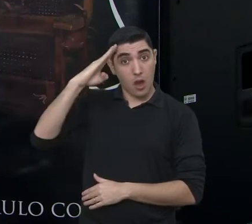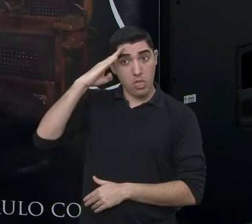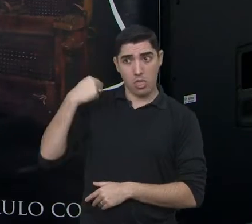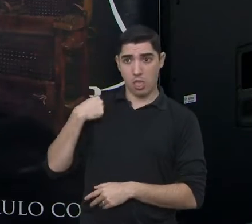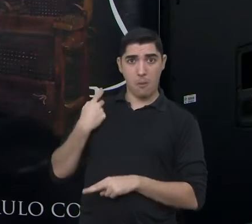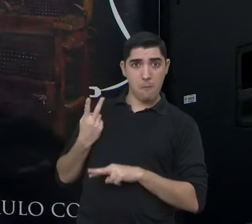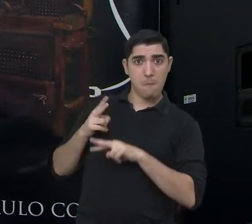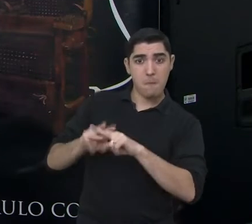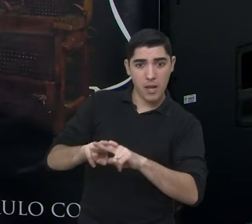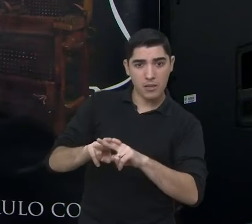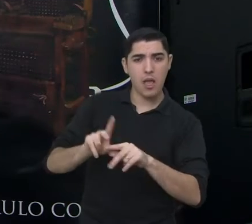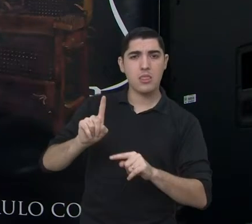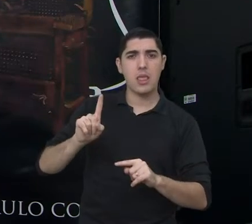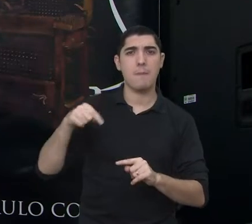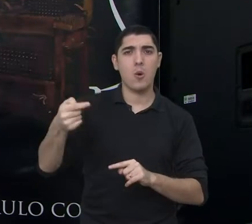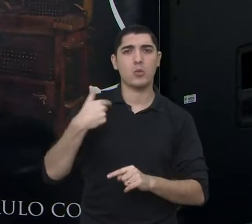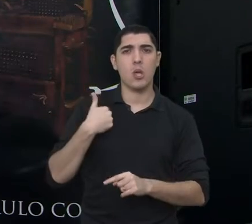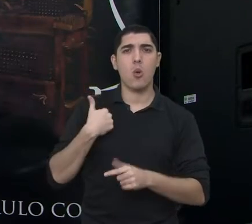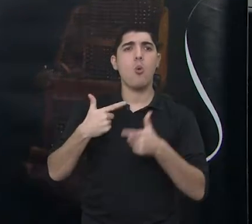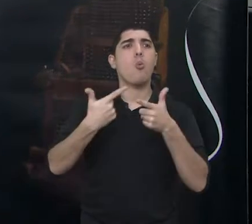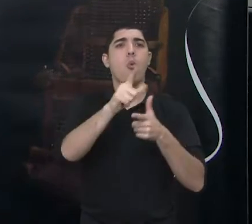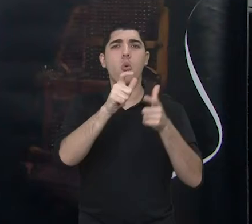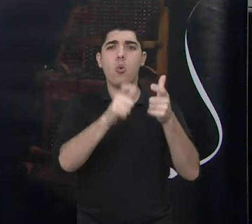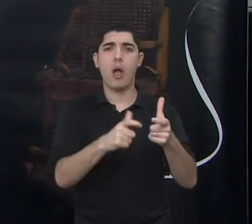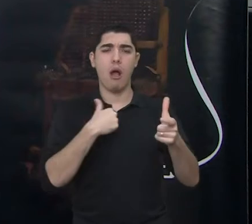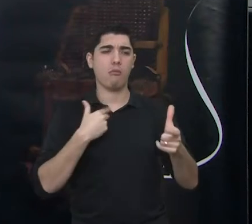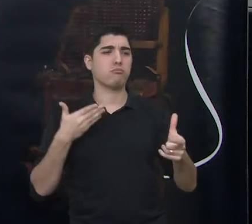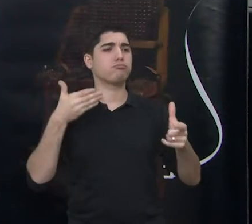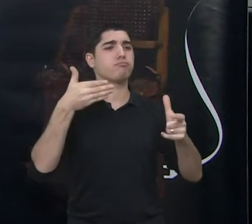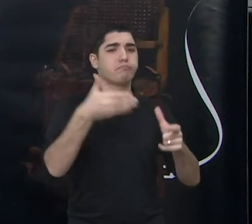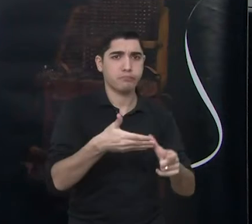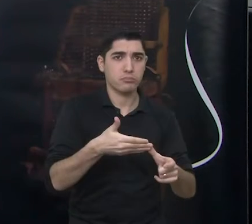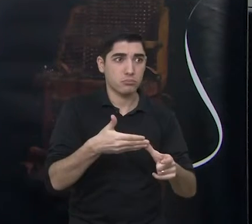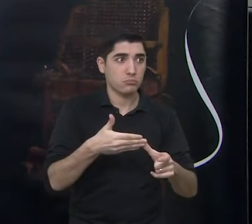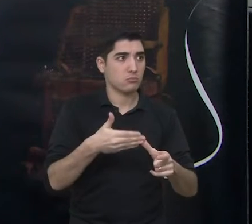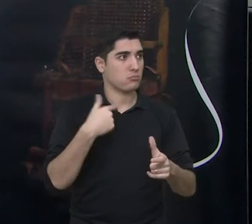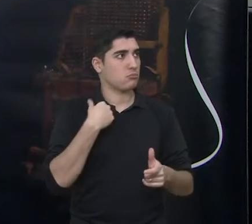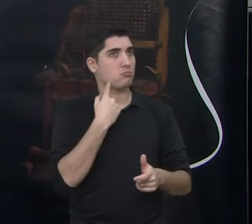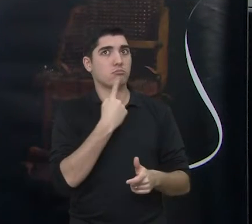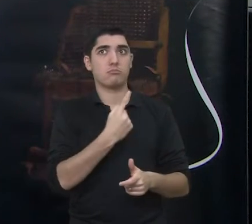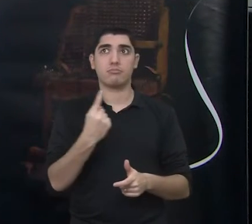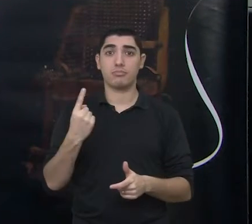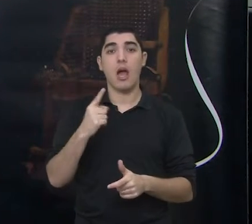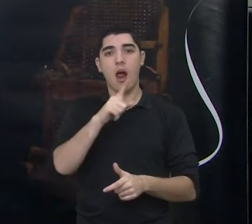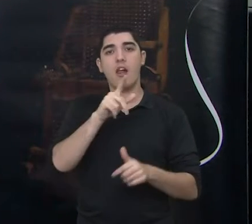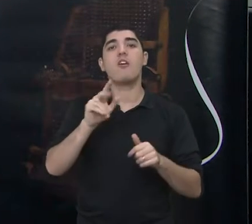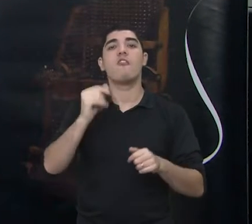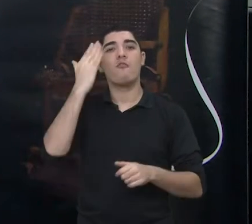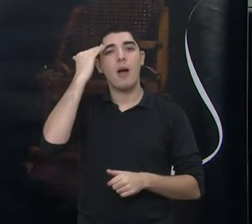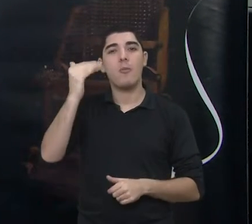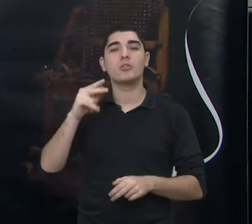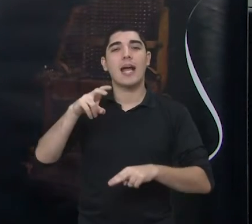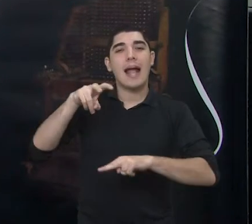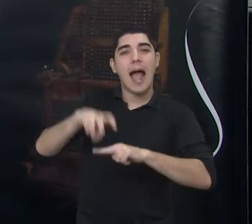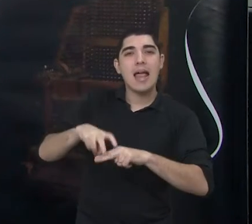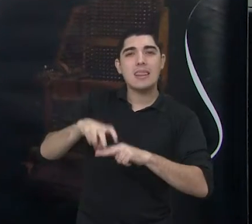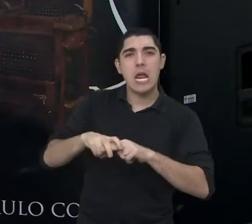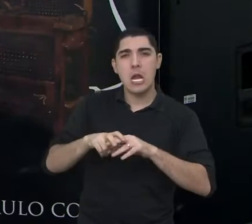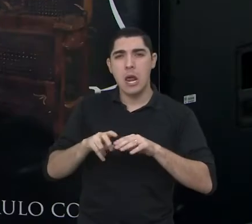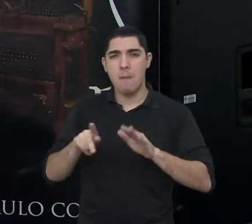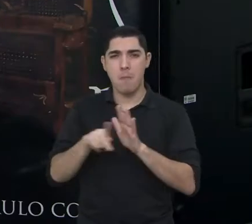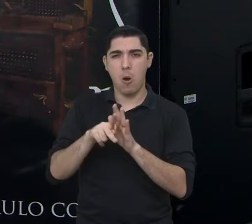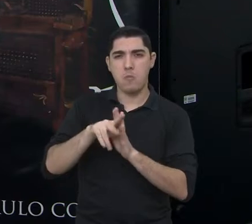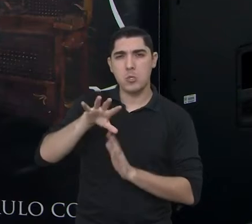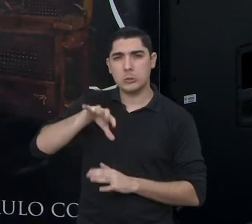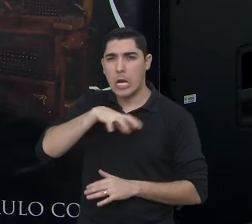Exército, e eu fui parar no DOI-CODE. E lá que estava, certo, que se tornou famosa, a Cadeira do Dragão.